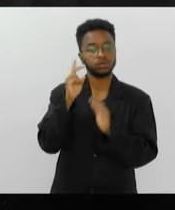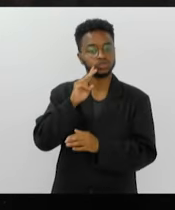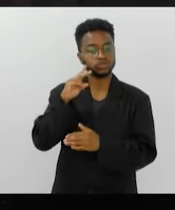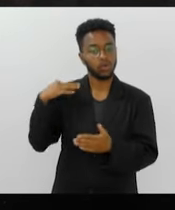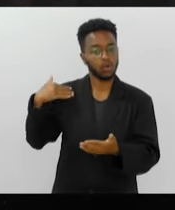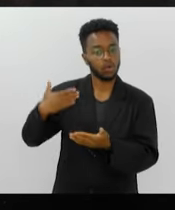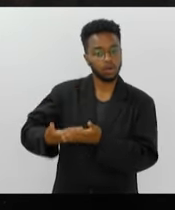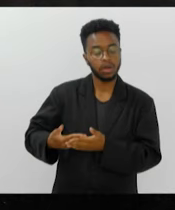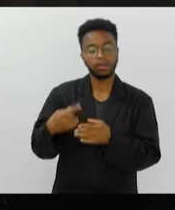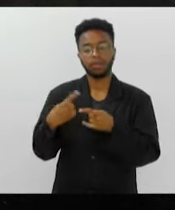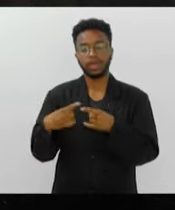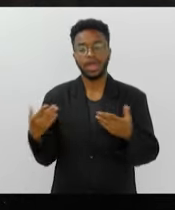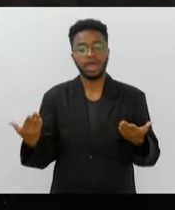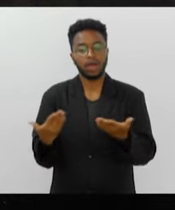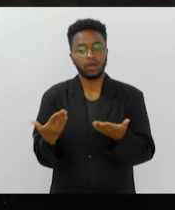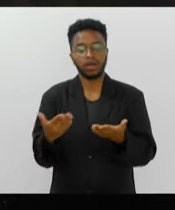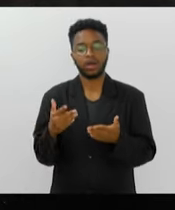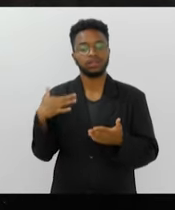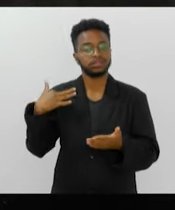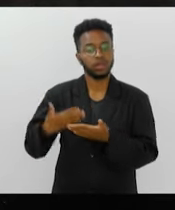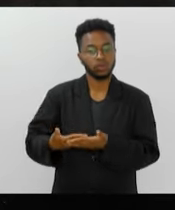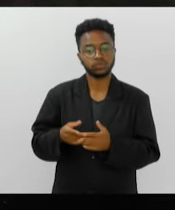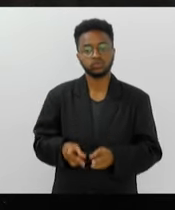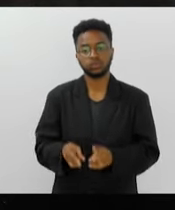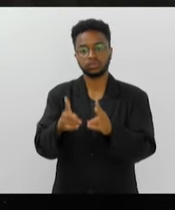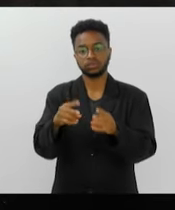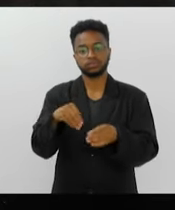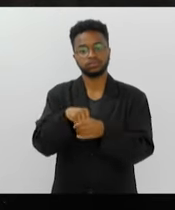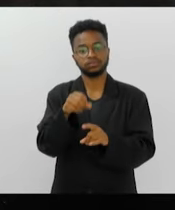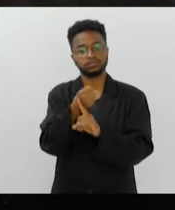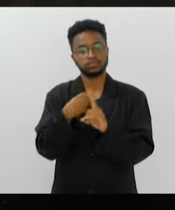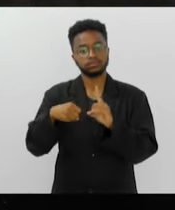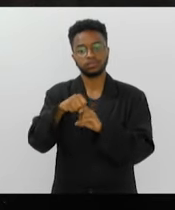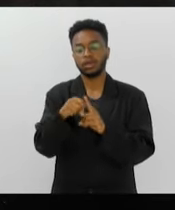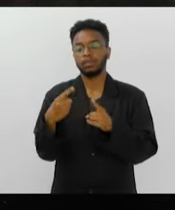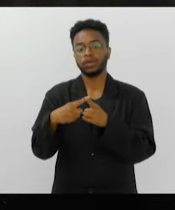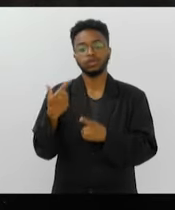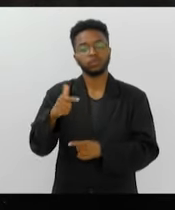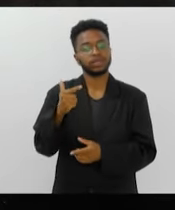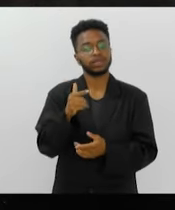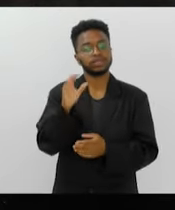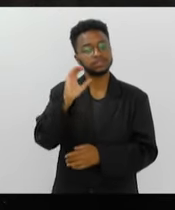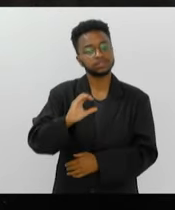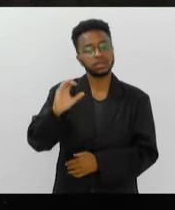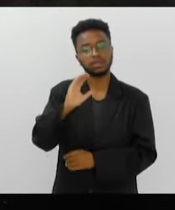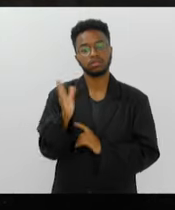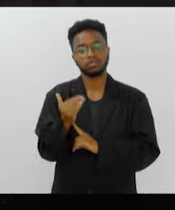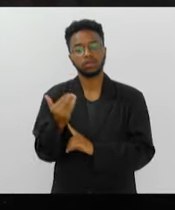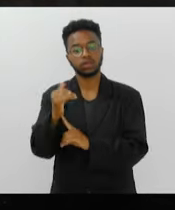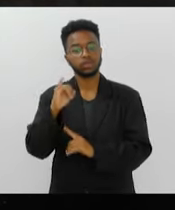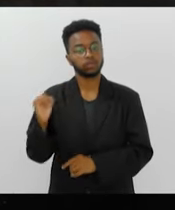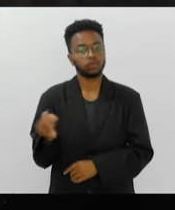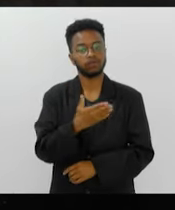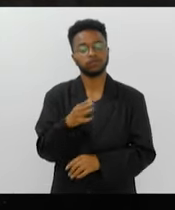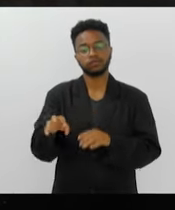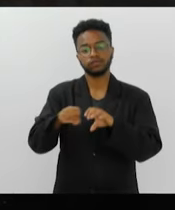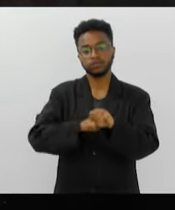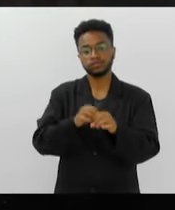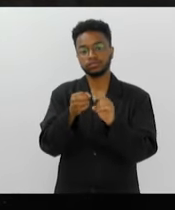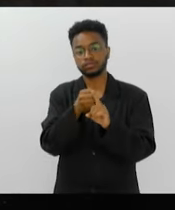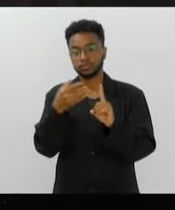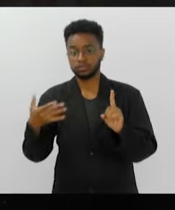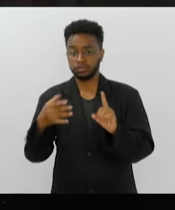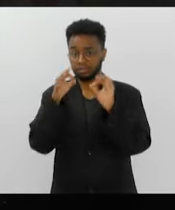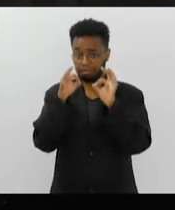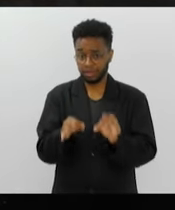são ainda hoje perpetuadas na nossa sociedade não há Ciência Tecnologia inovação formação extensão de